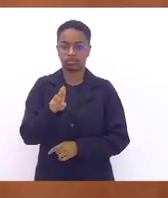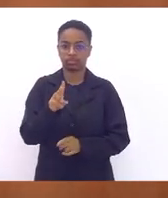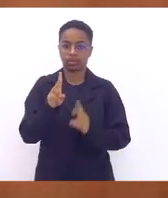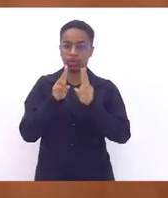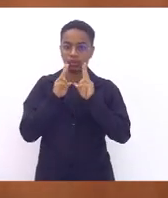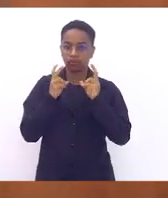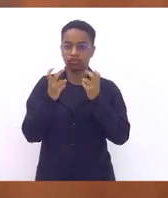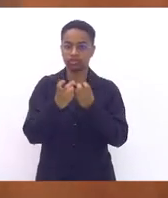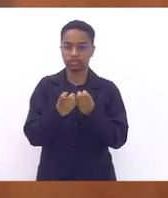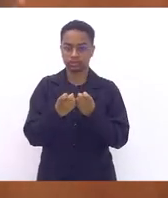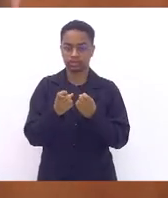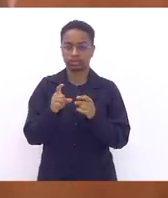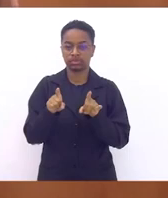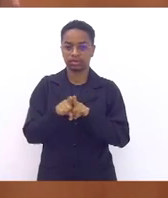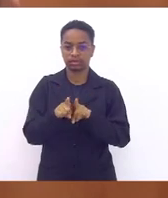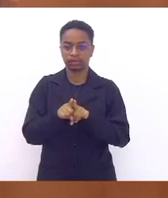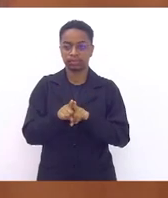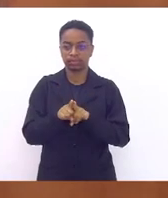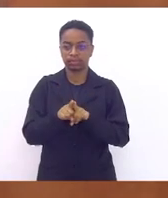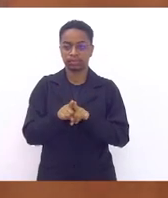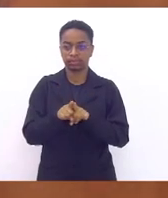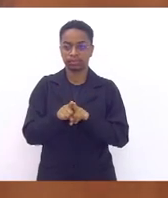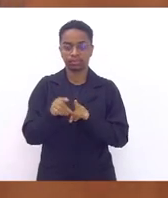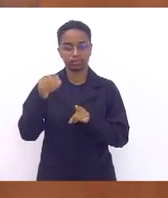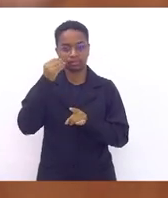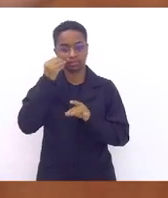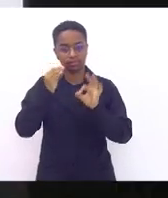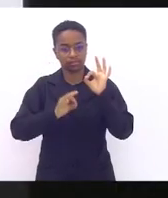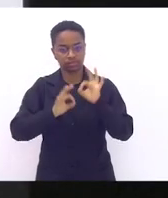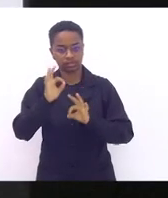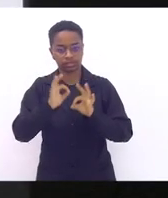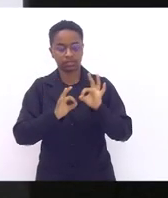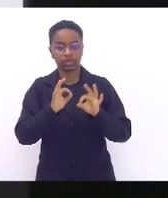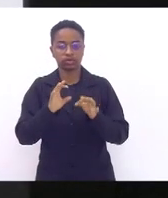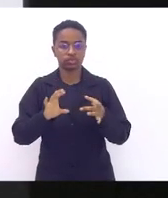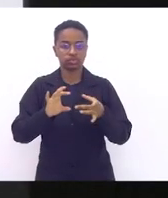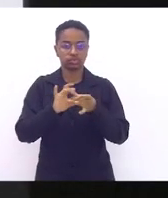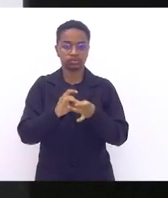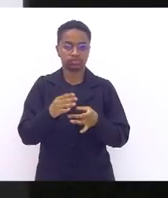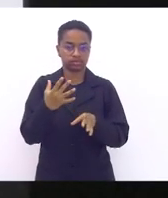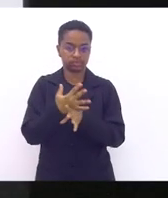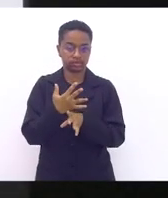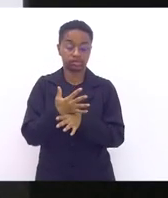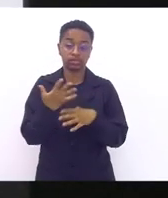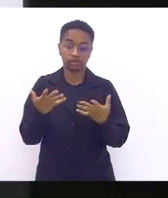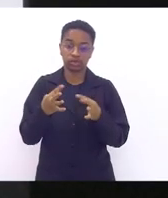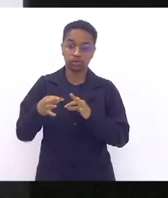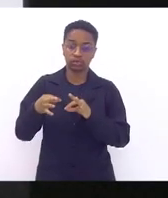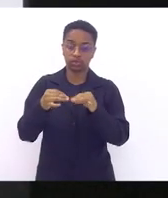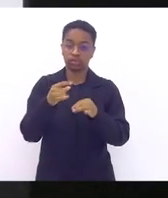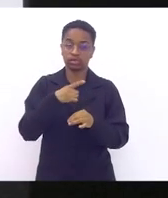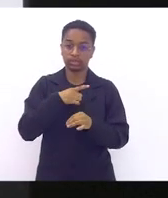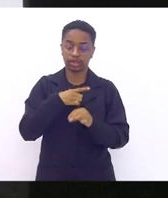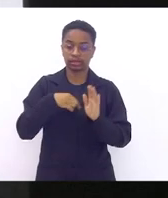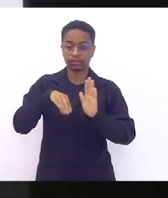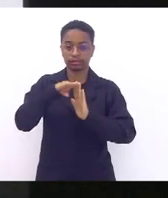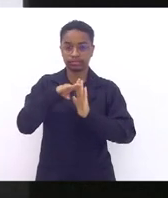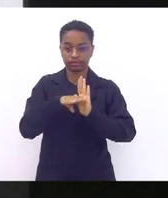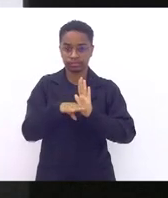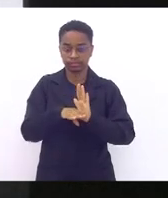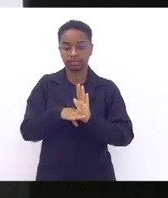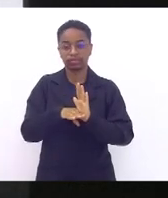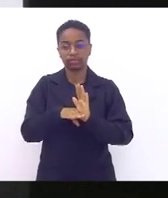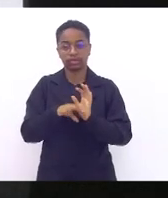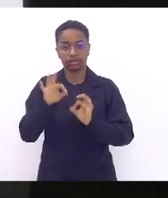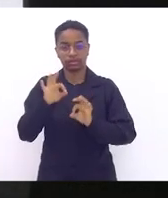oficinas que nós fizemos para fazer os planos com os municípios. Então, todos têm planos de intervenção elaborados por